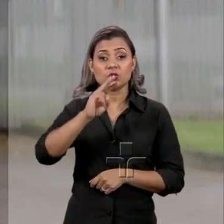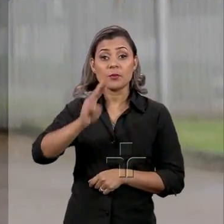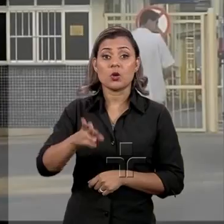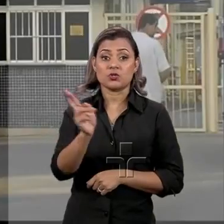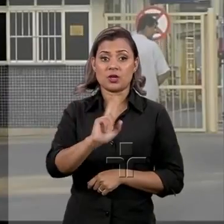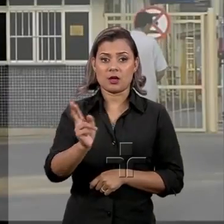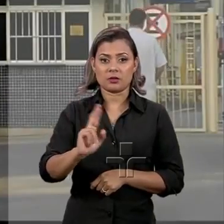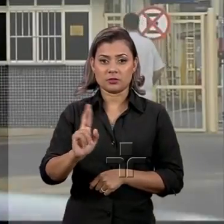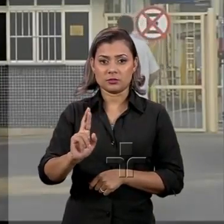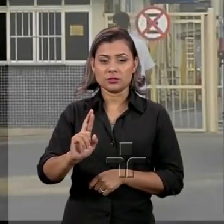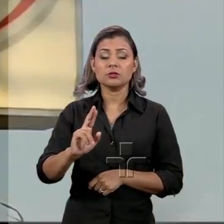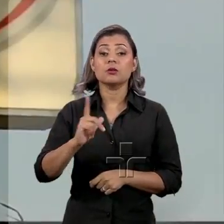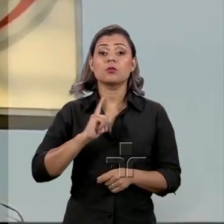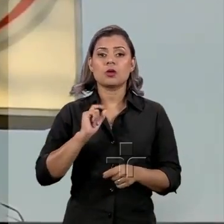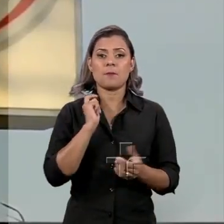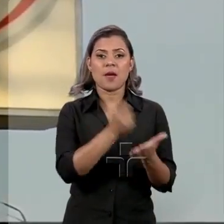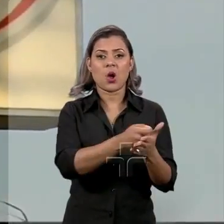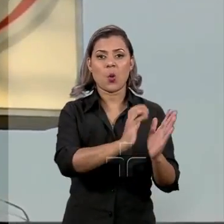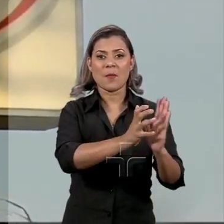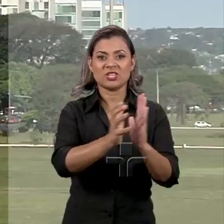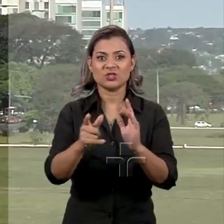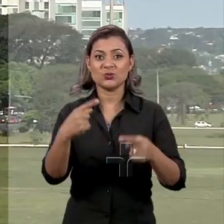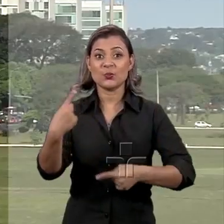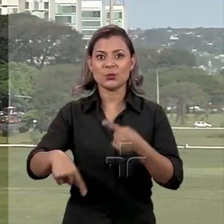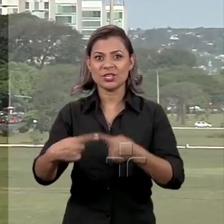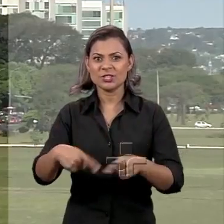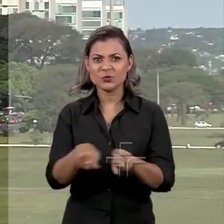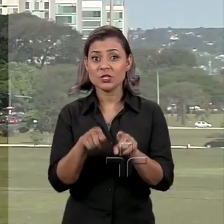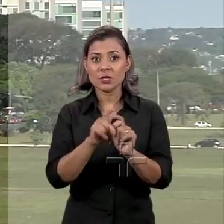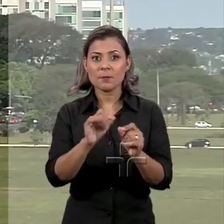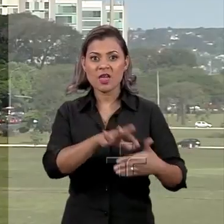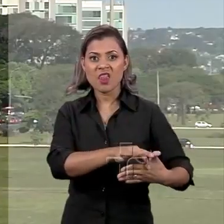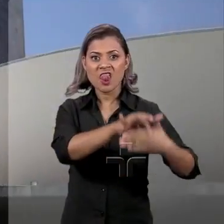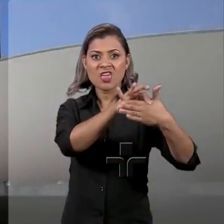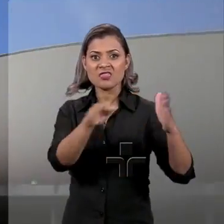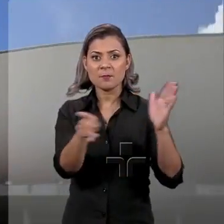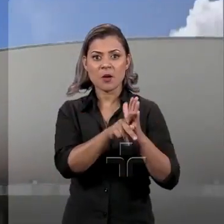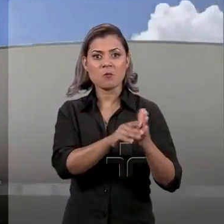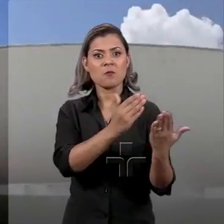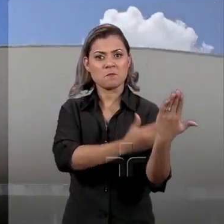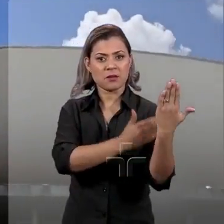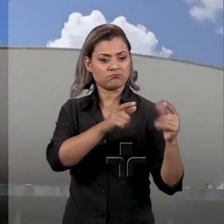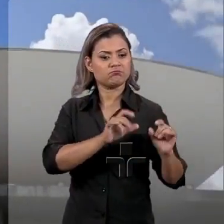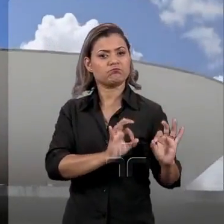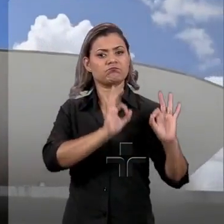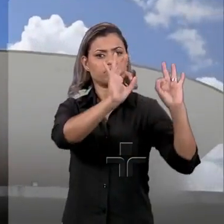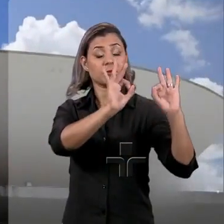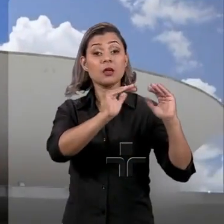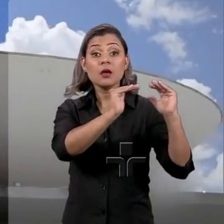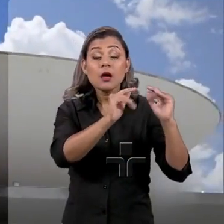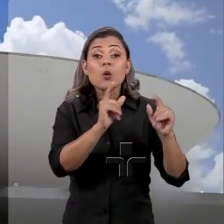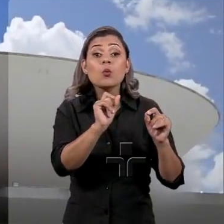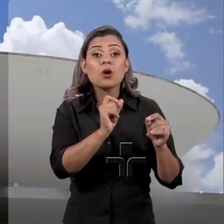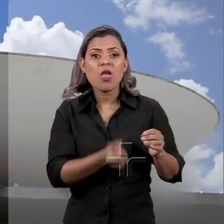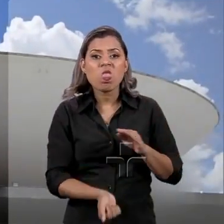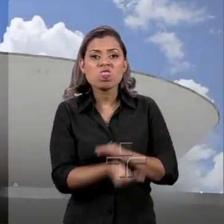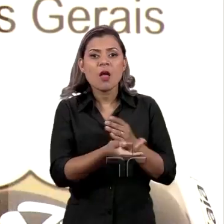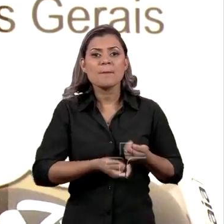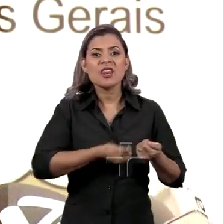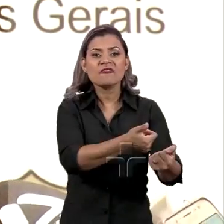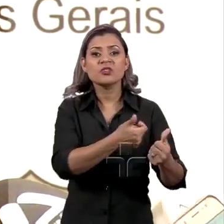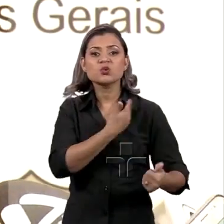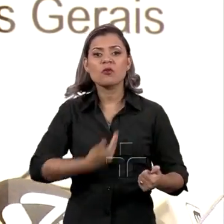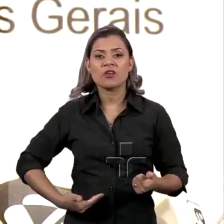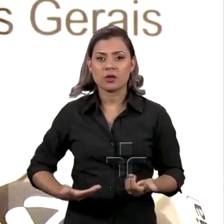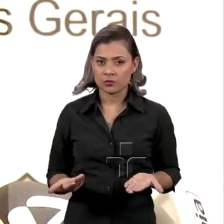de reais a políticos, partidos e altos dirigentes da pasta, em troca de benefícios com medidas do governo.